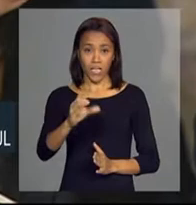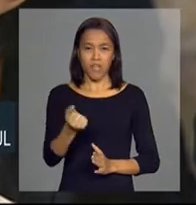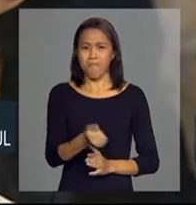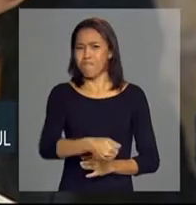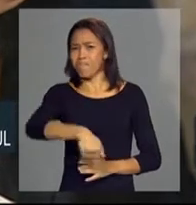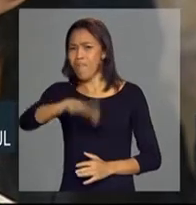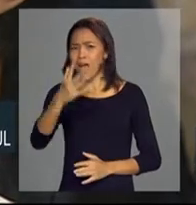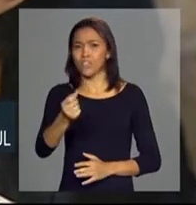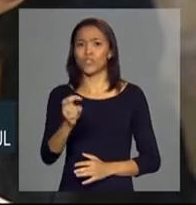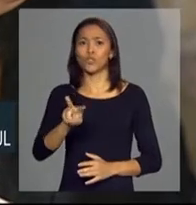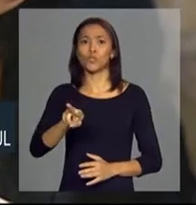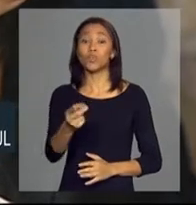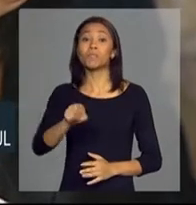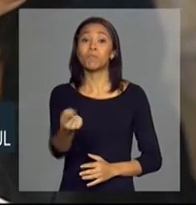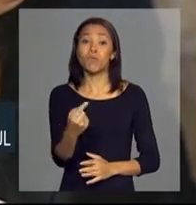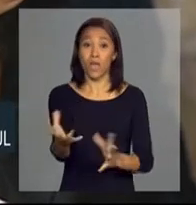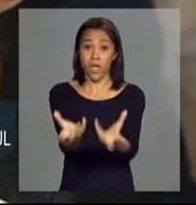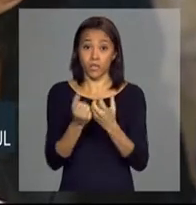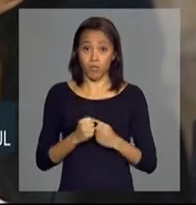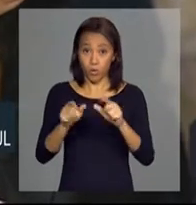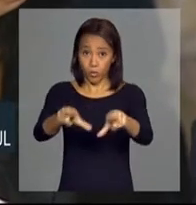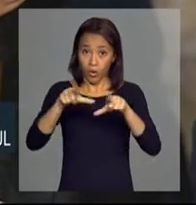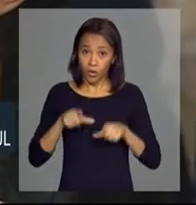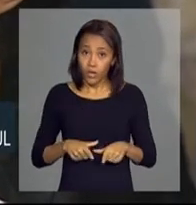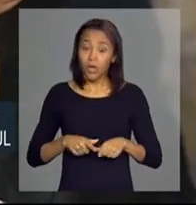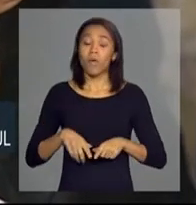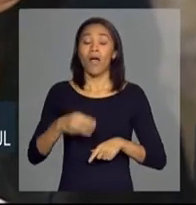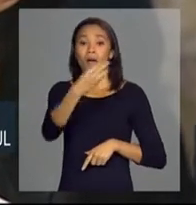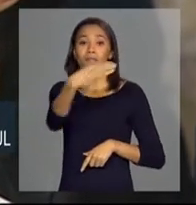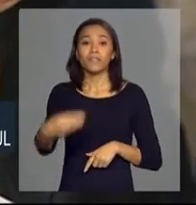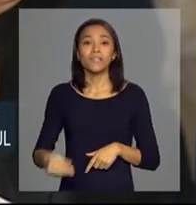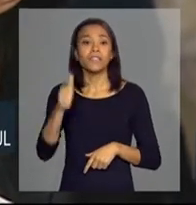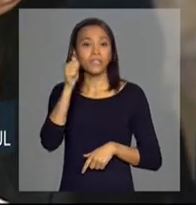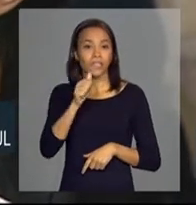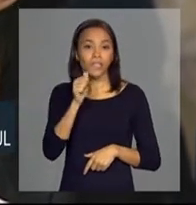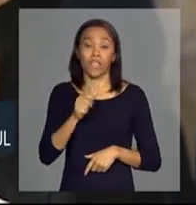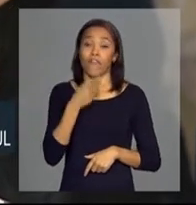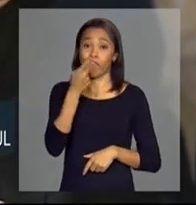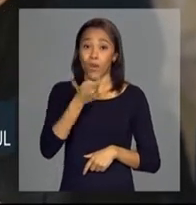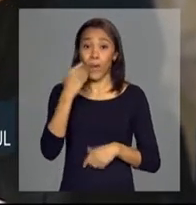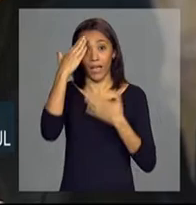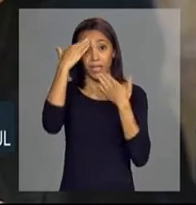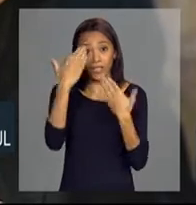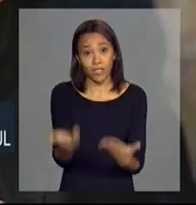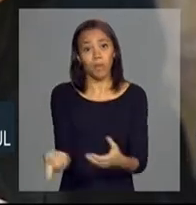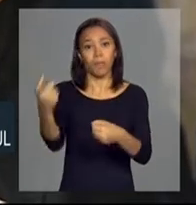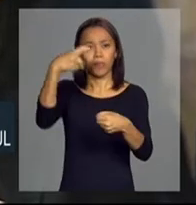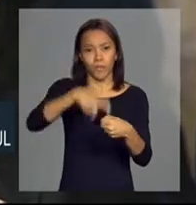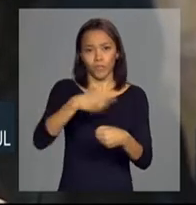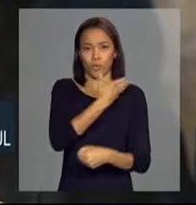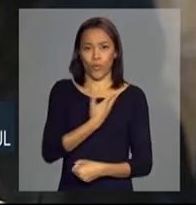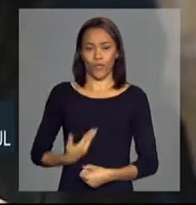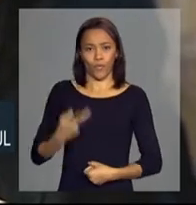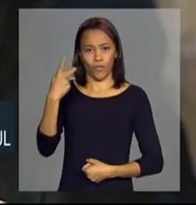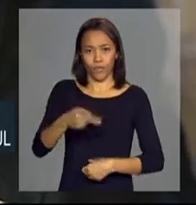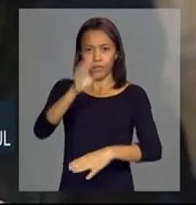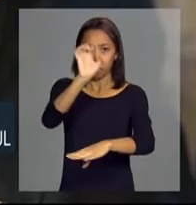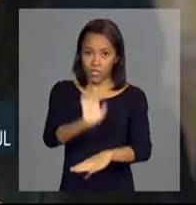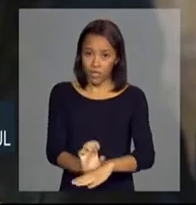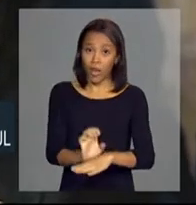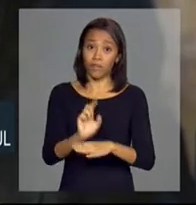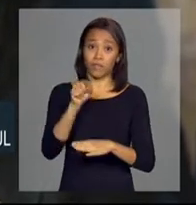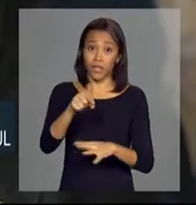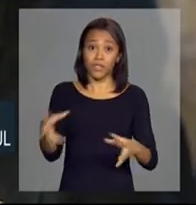diplomas do Programa de Educação Técnica, a ministra Tereza agradeceu a parceria com o governo do Estado, nessa complementação